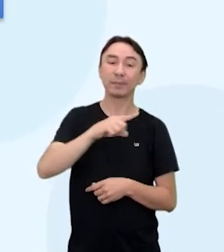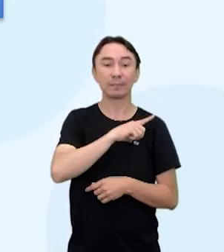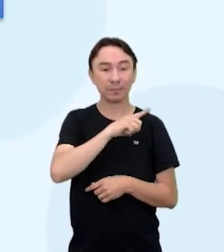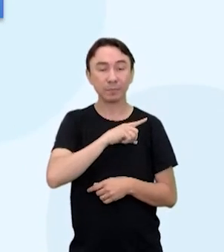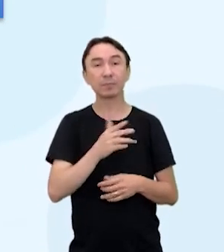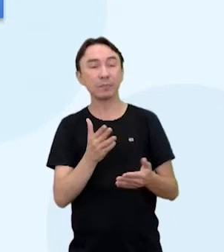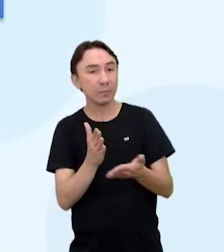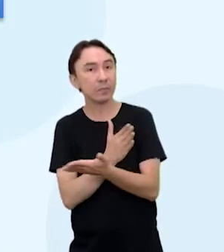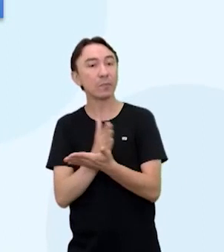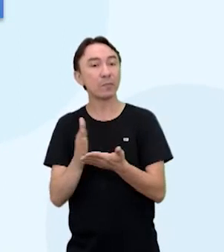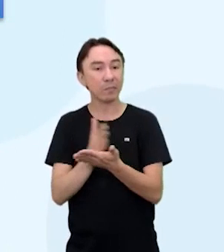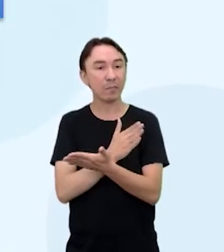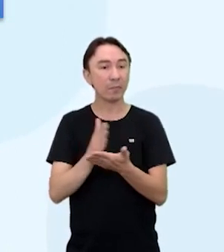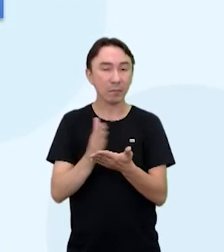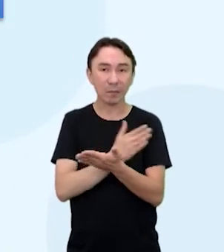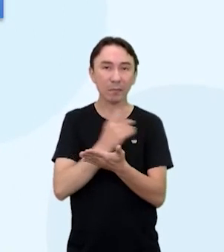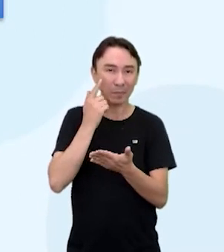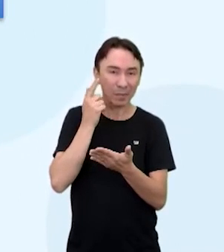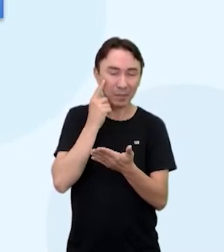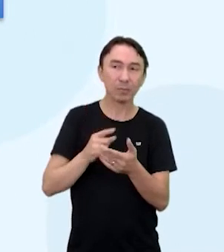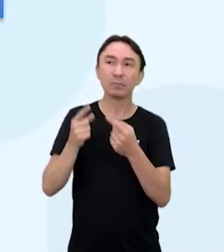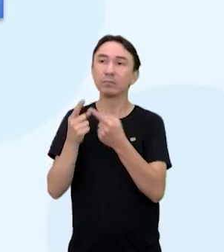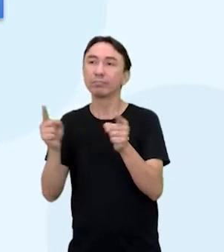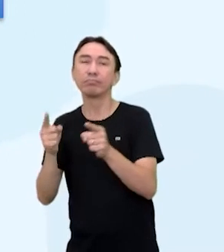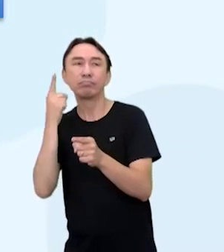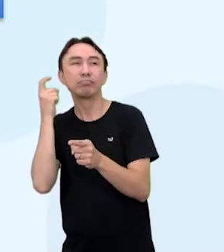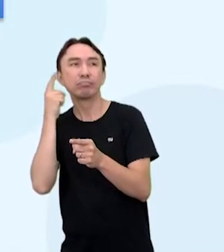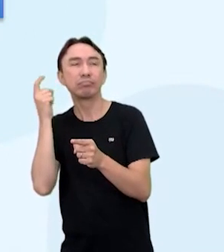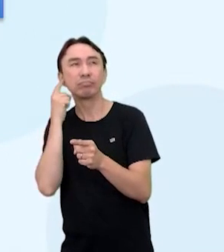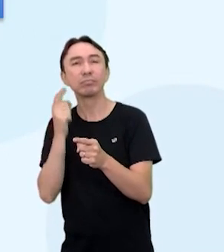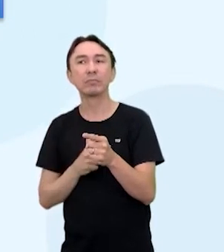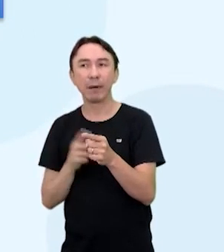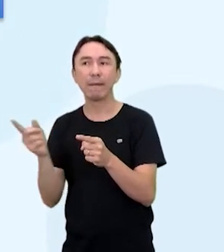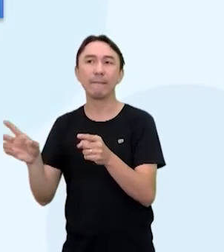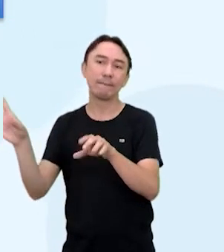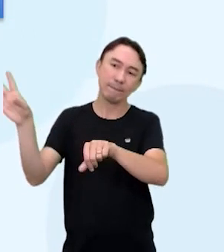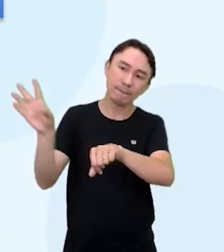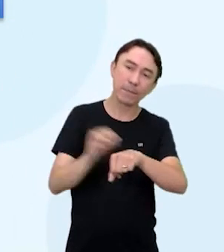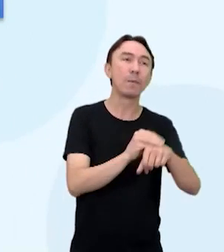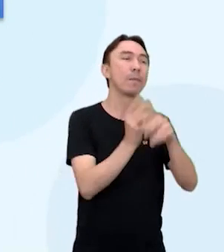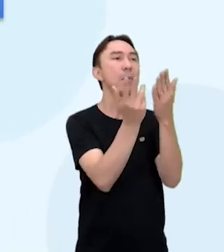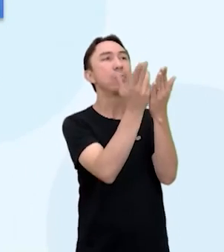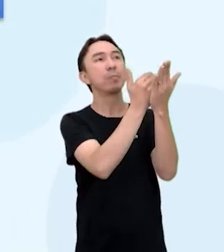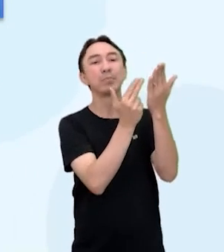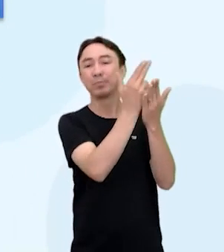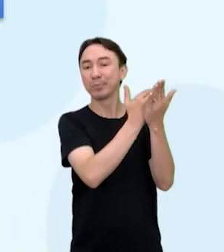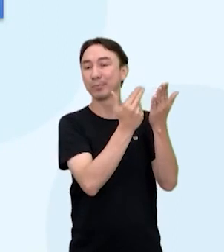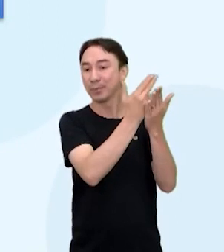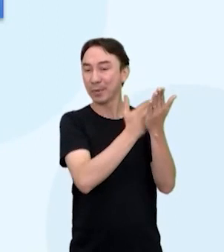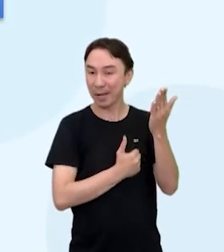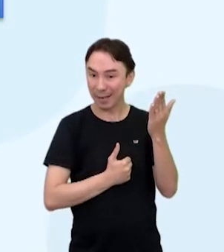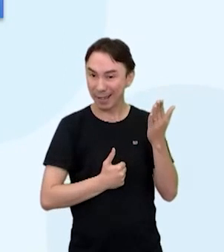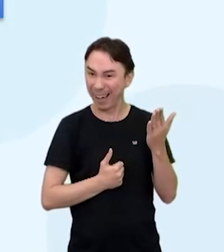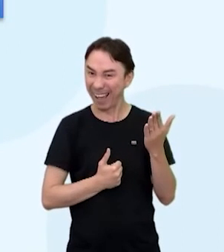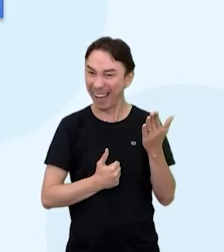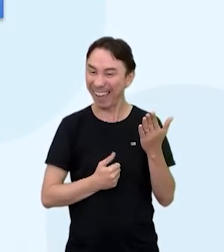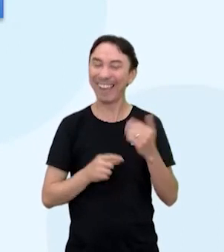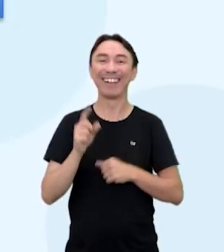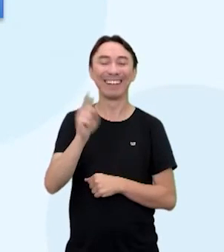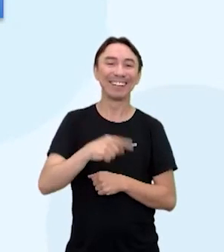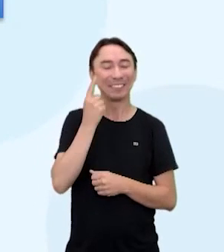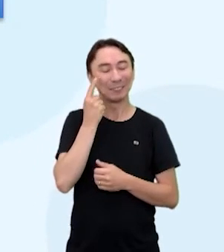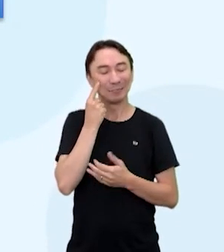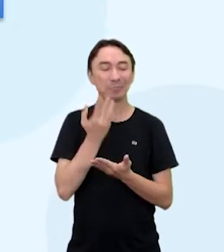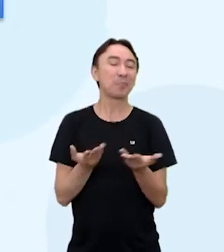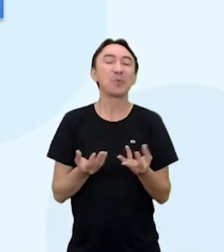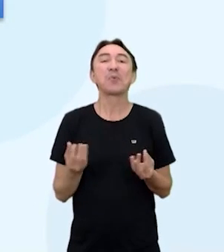visuais, justamente pensando aqui, tendo algum tipo de referência, ou ao menos para pegar